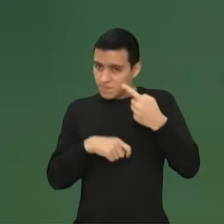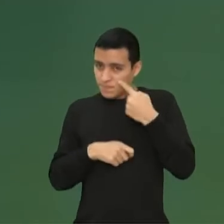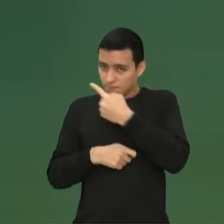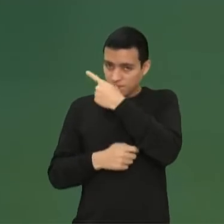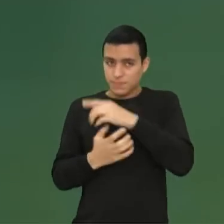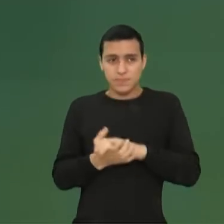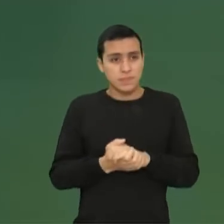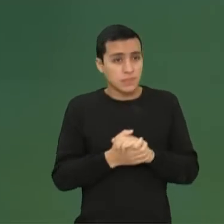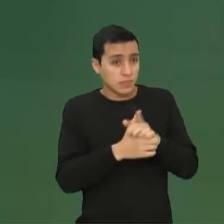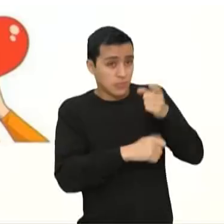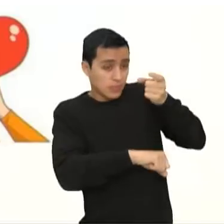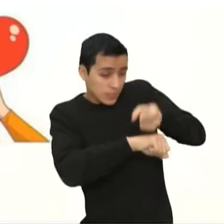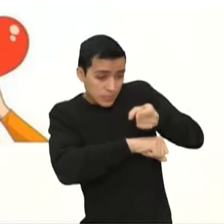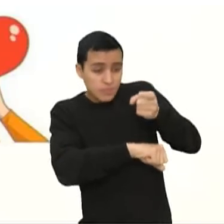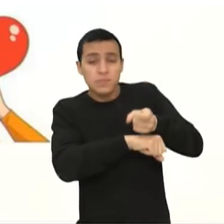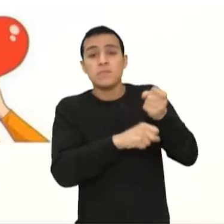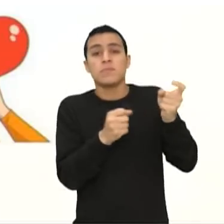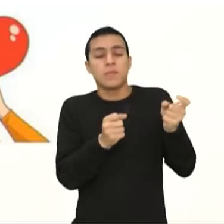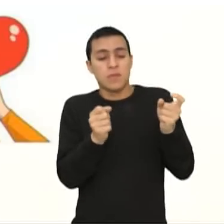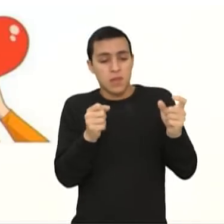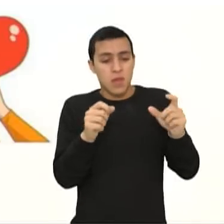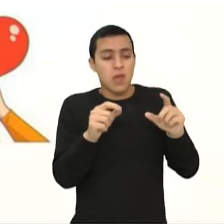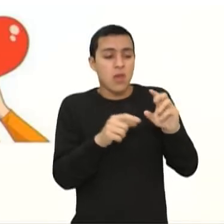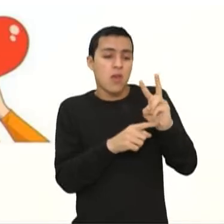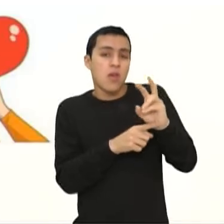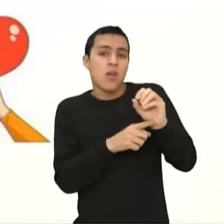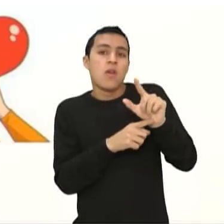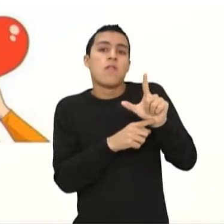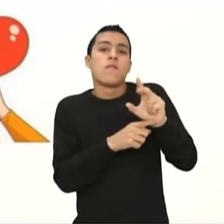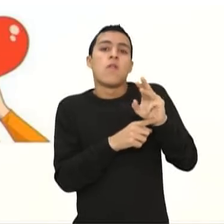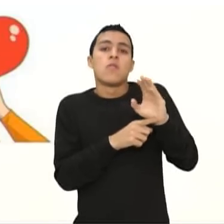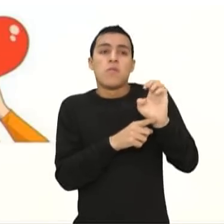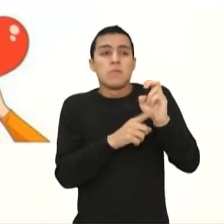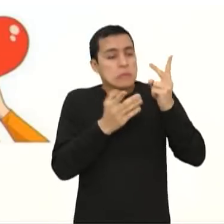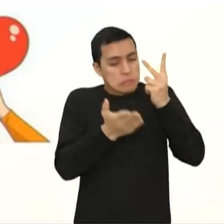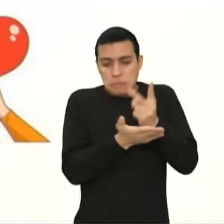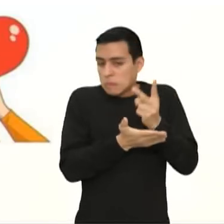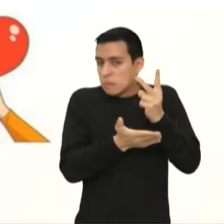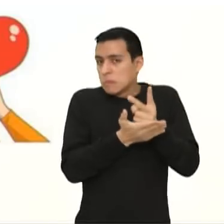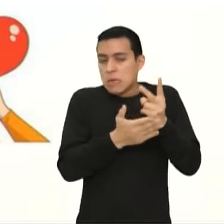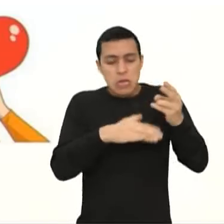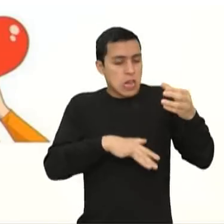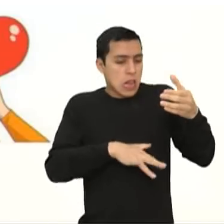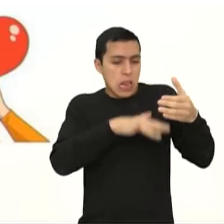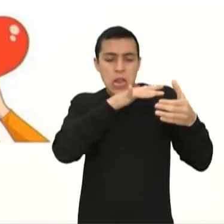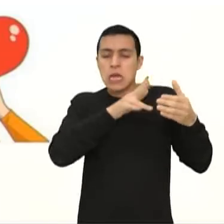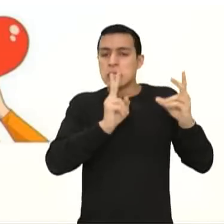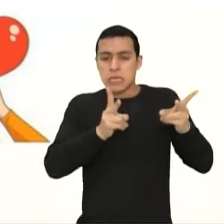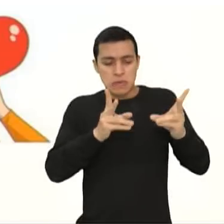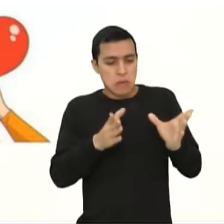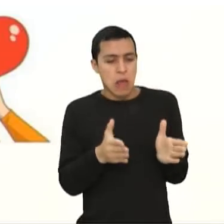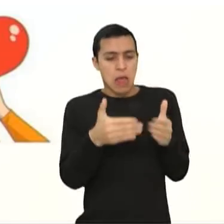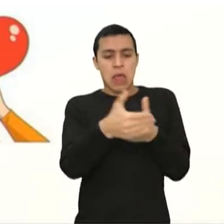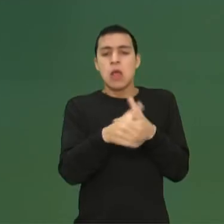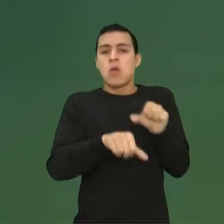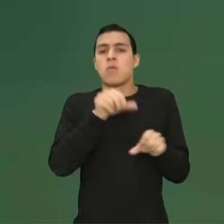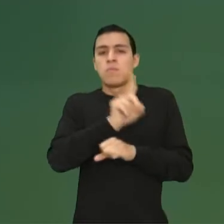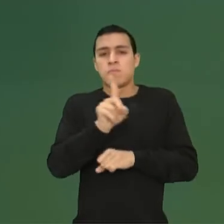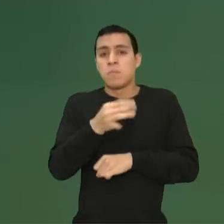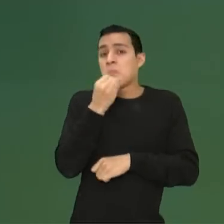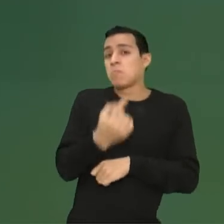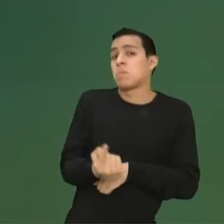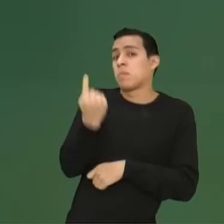está no estado sólido, o seu volume e a sua forma são constantes, não muda. Então olha esse